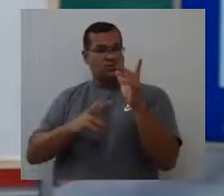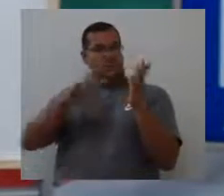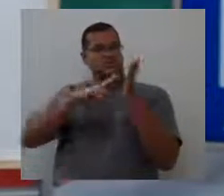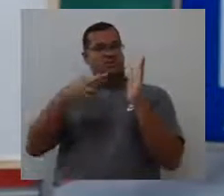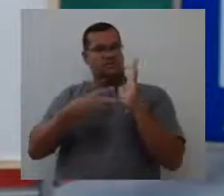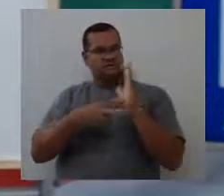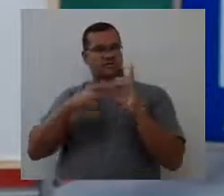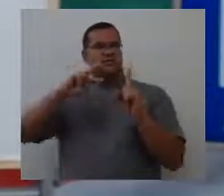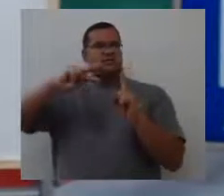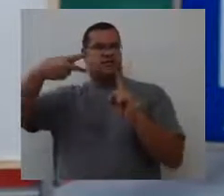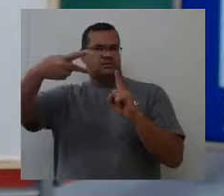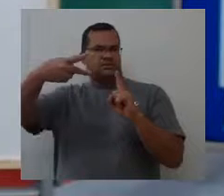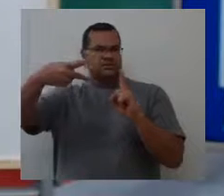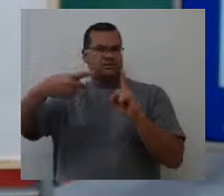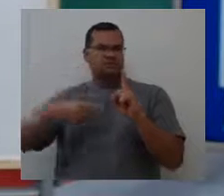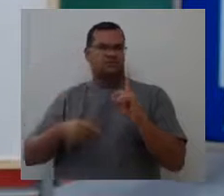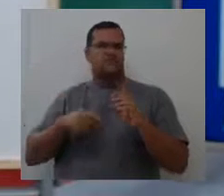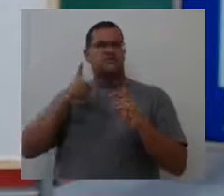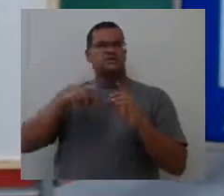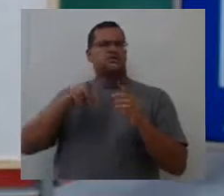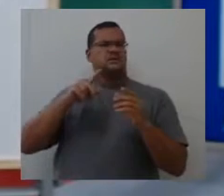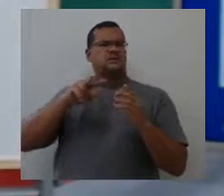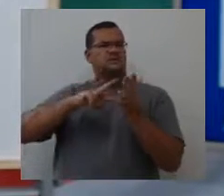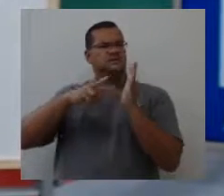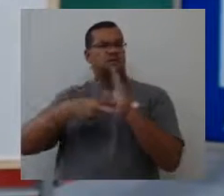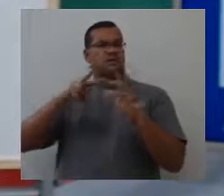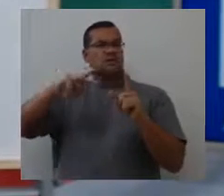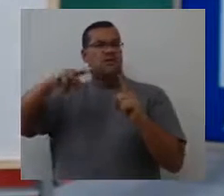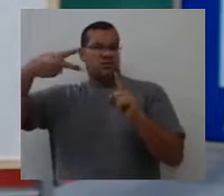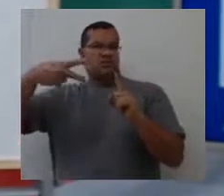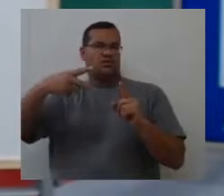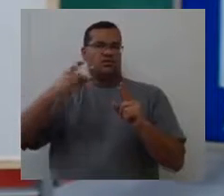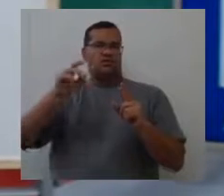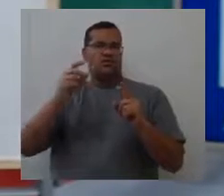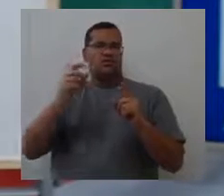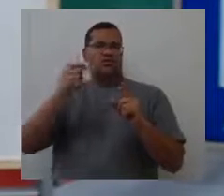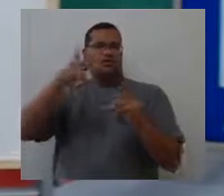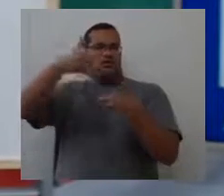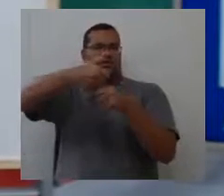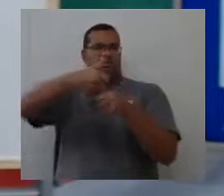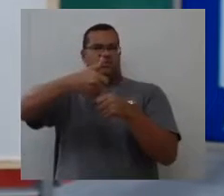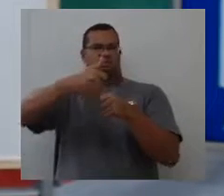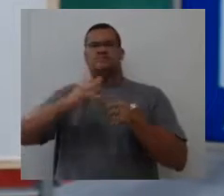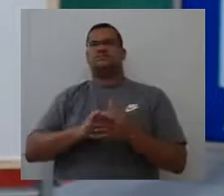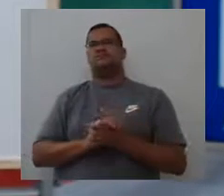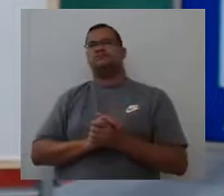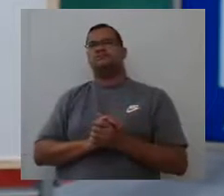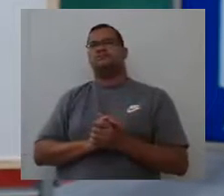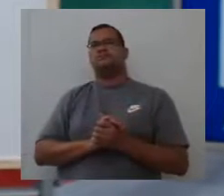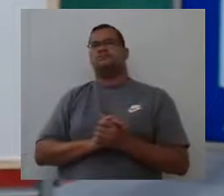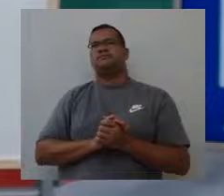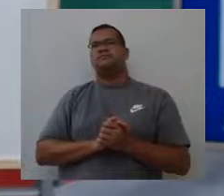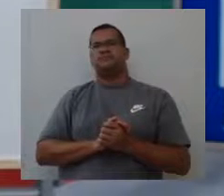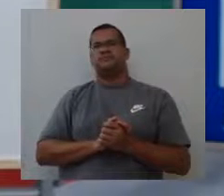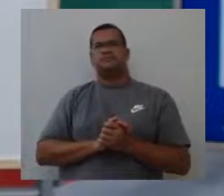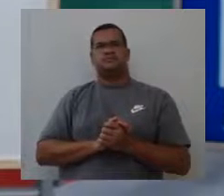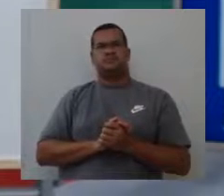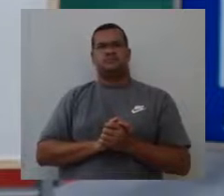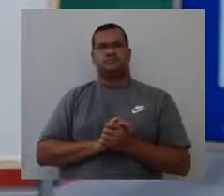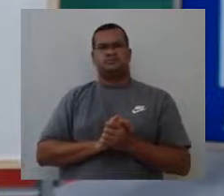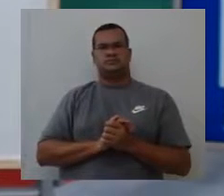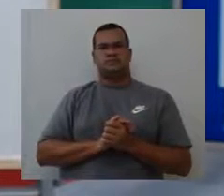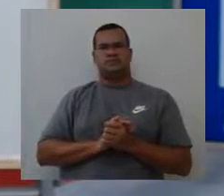houve um aumento no preço do combustível. Esse aumento foi de, olha só, eu vou separar aqui duas